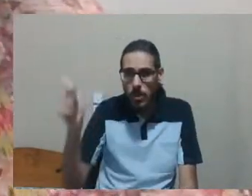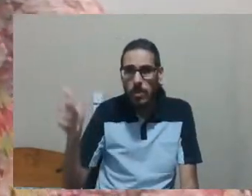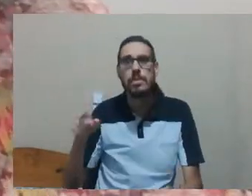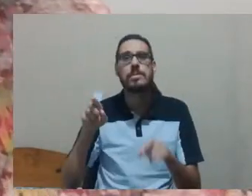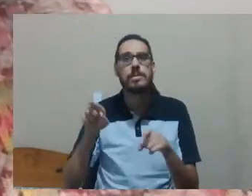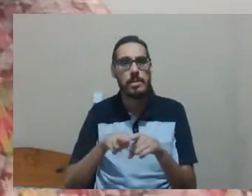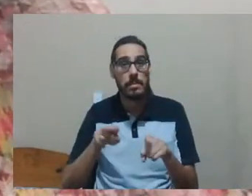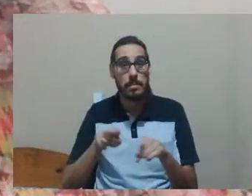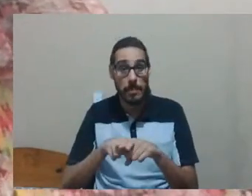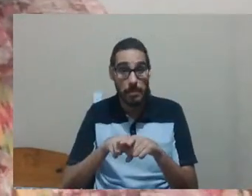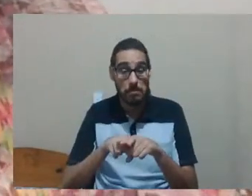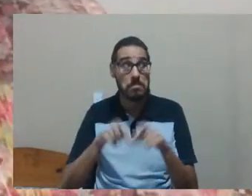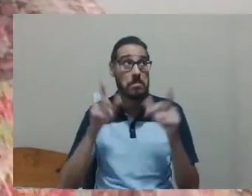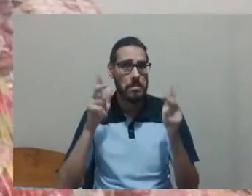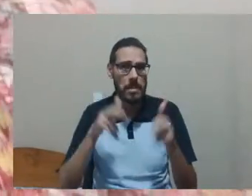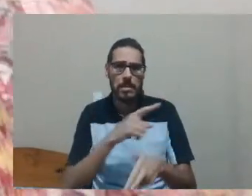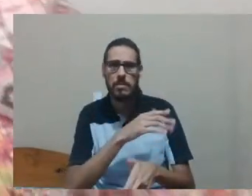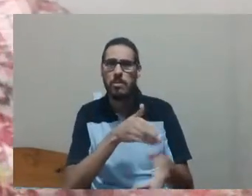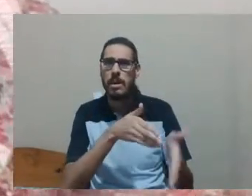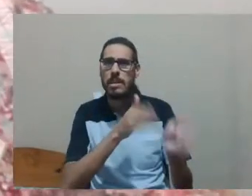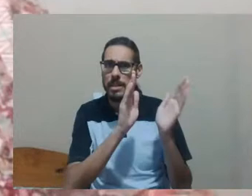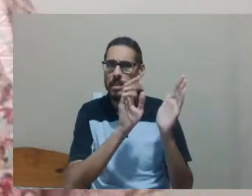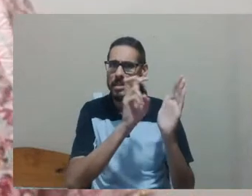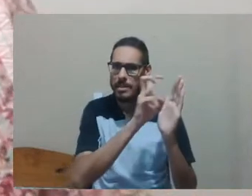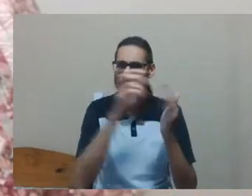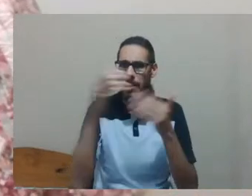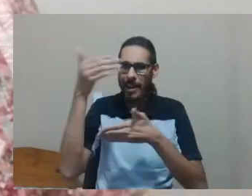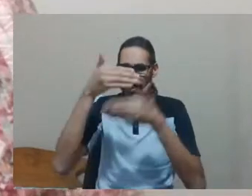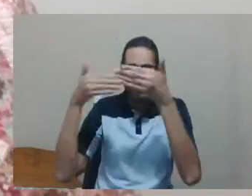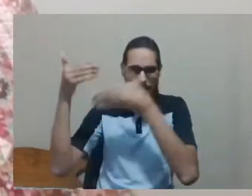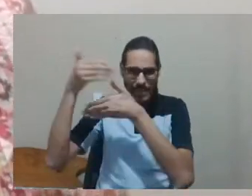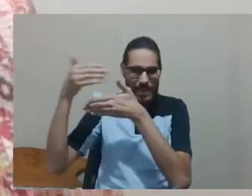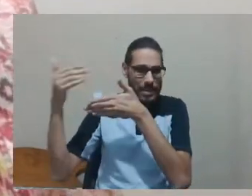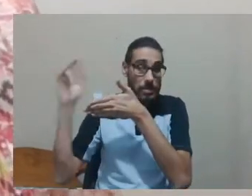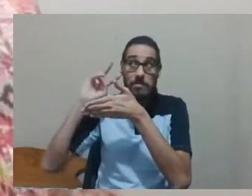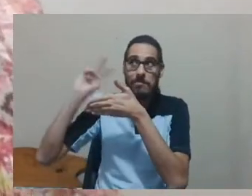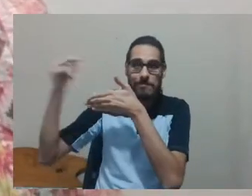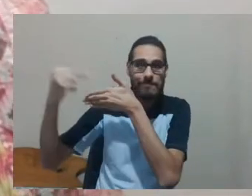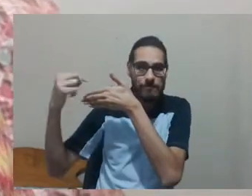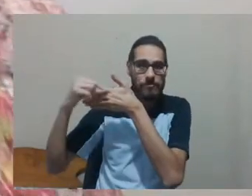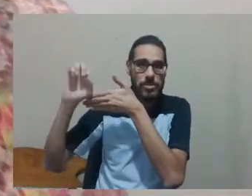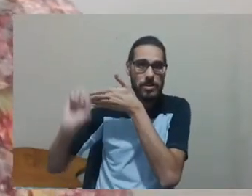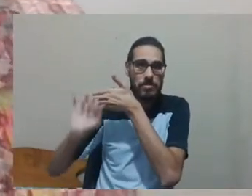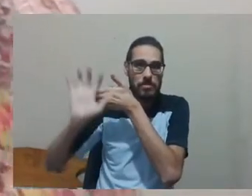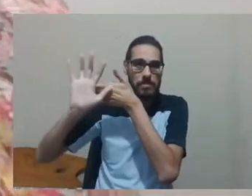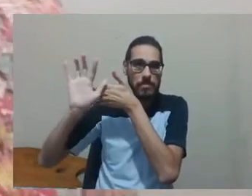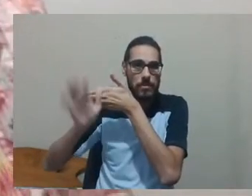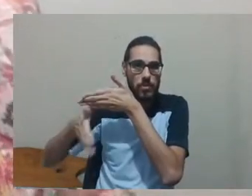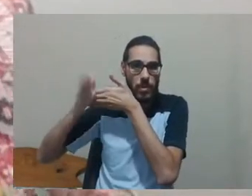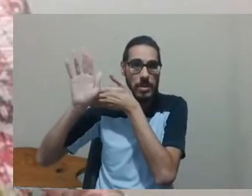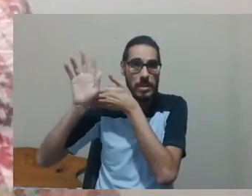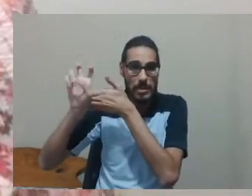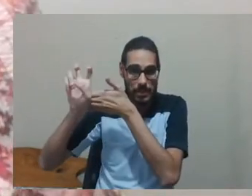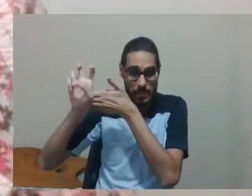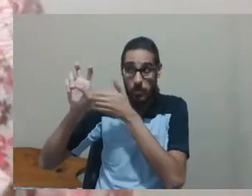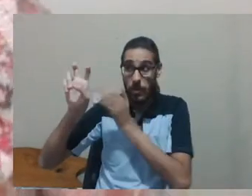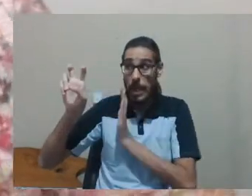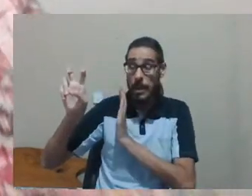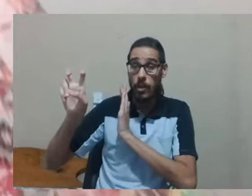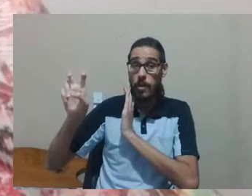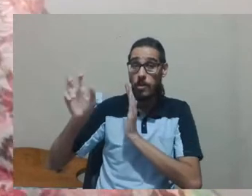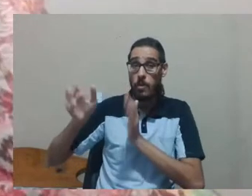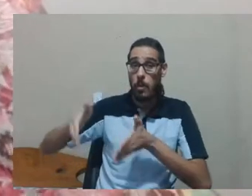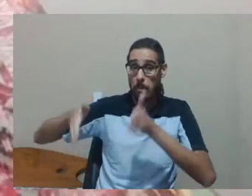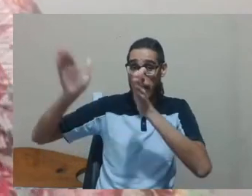Inclusive, o AT5 apareceu na apresentação. E além da parte externa reformada,